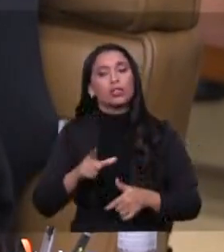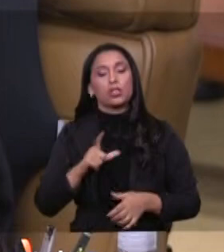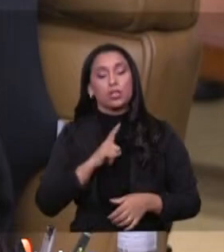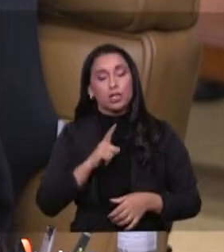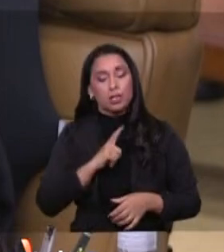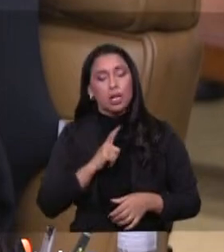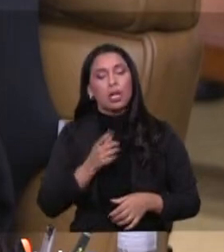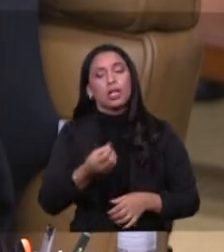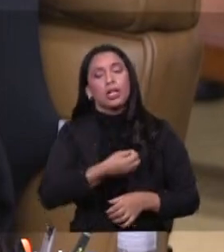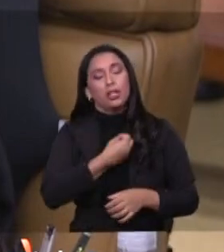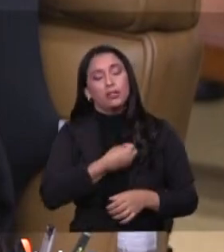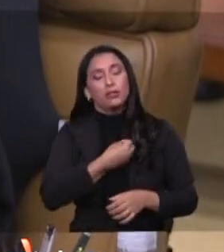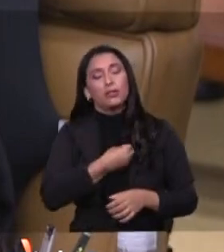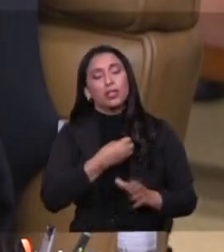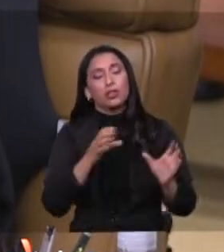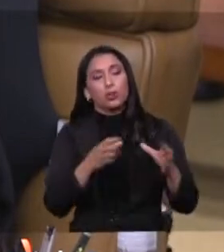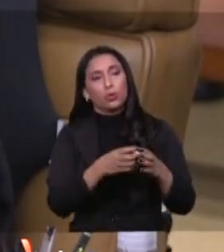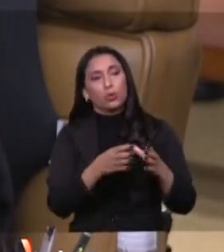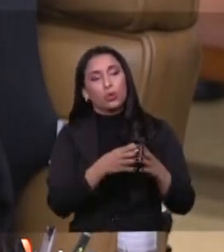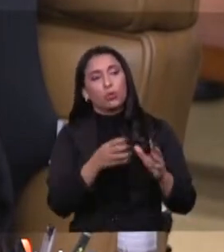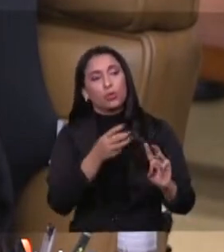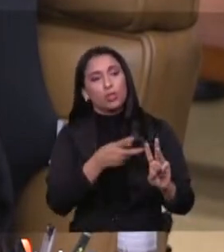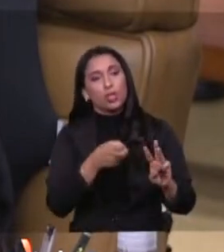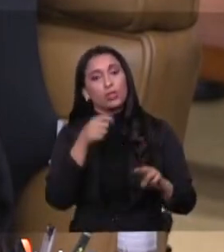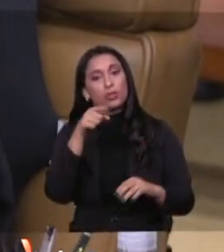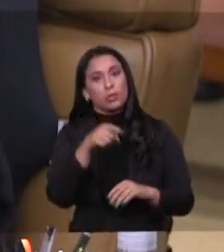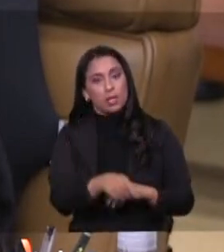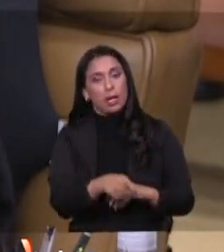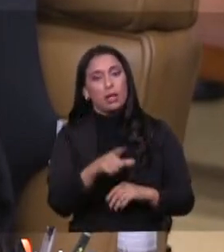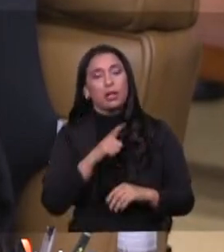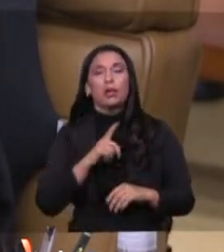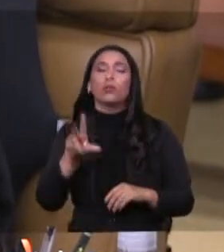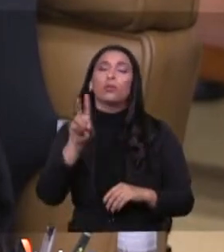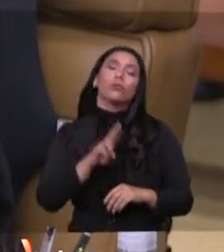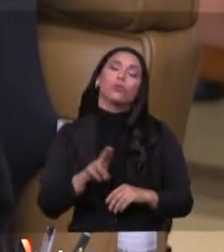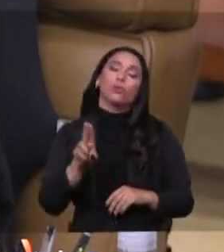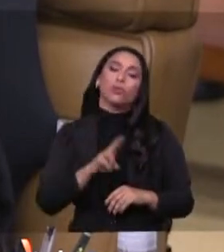de comunidade indígena determinada. Na de pauta, recurso extraordinário